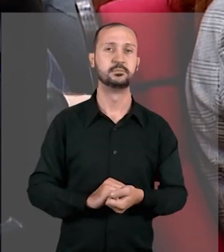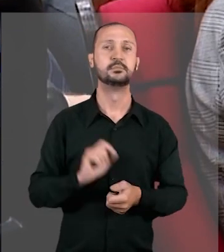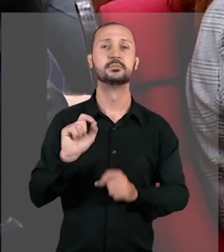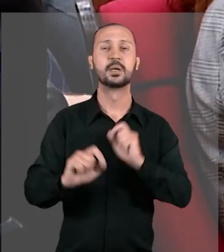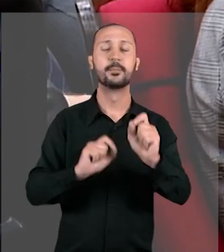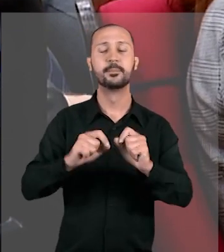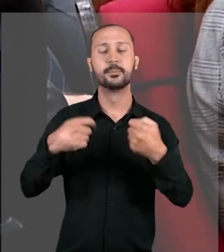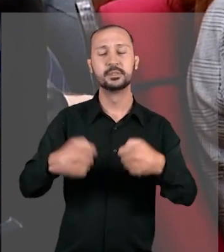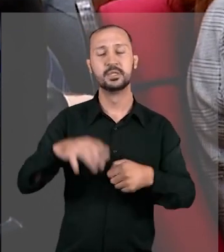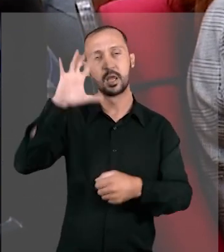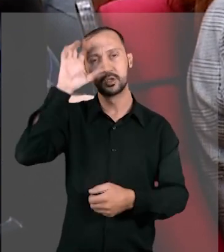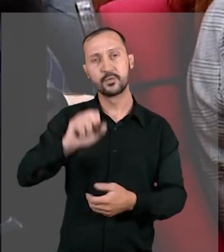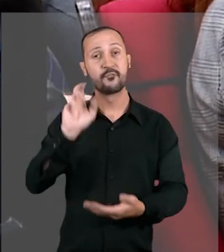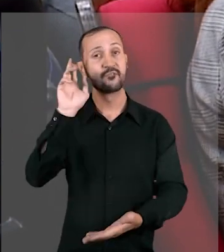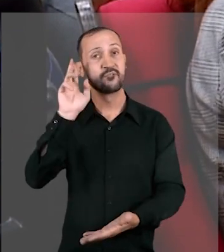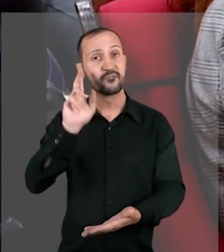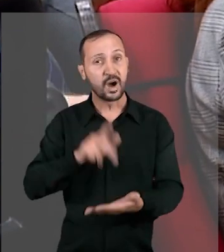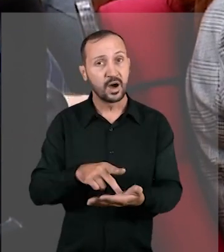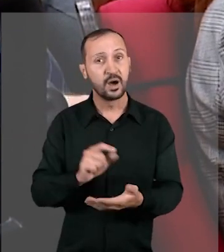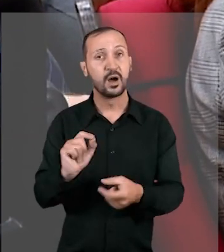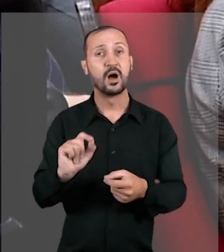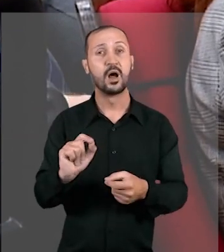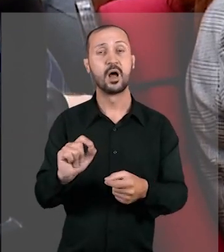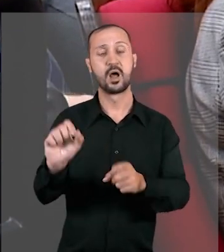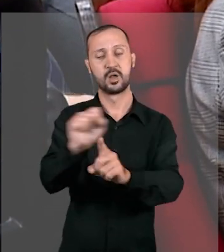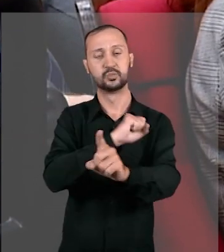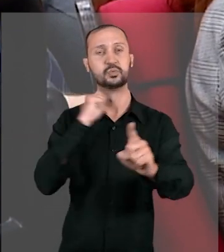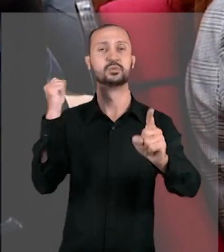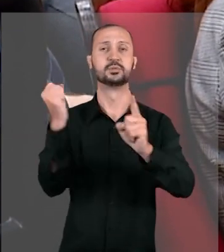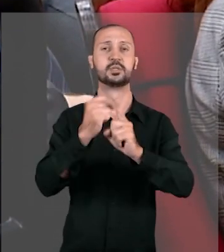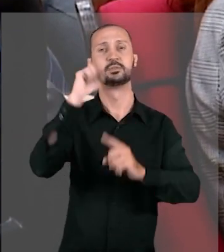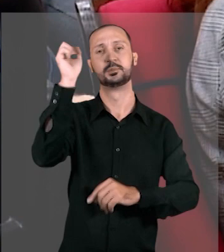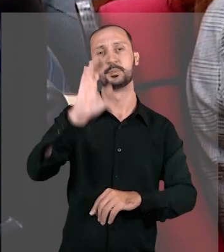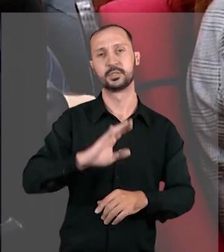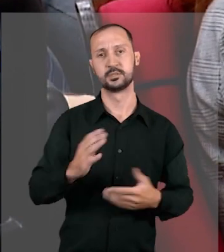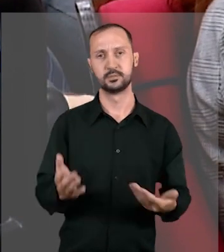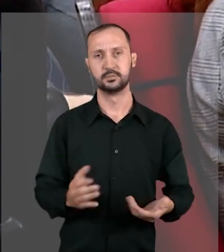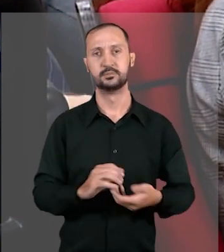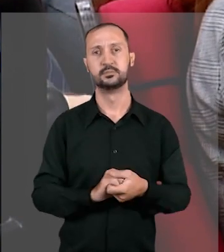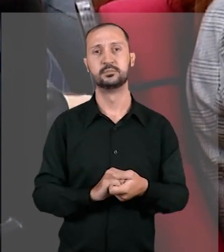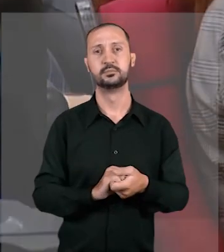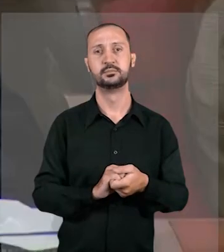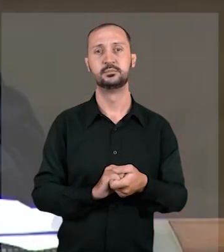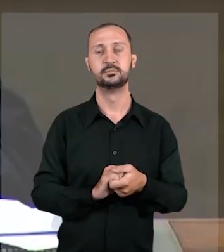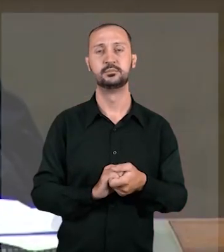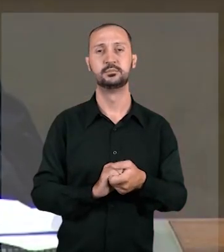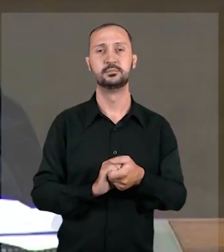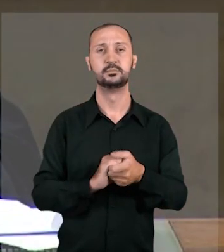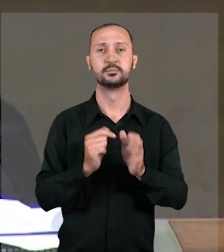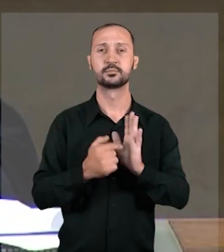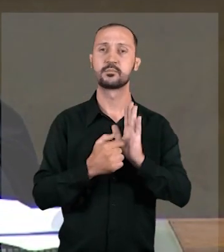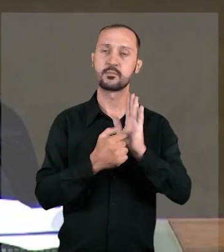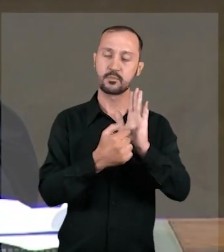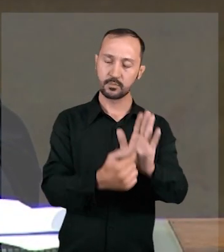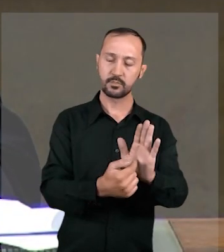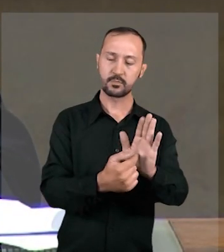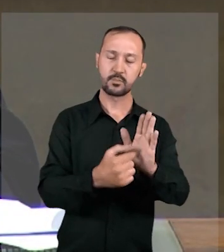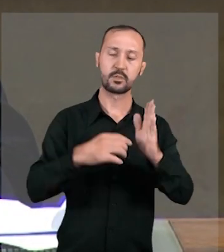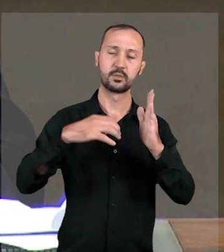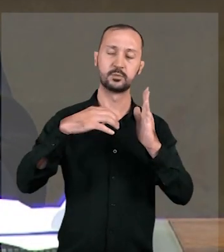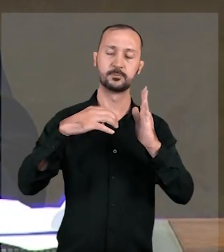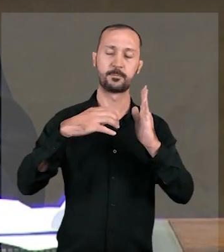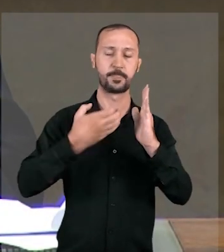quem tem que decidir isso verdadeiramente é a sociedade brasileira e manifestando-se no Congresso